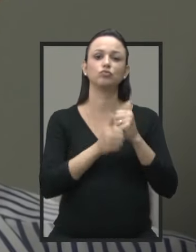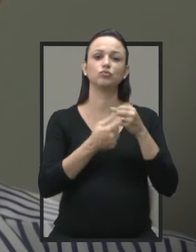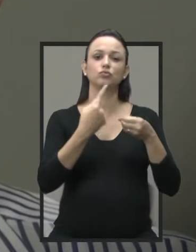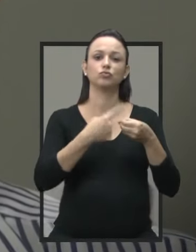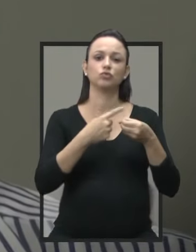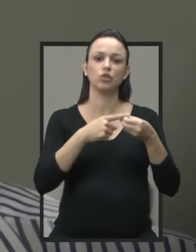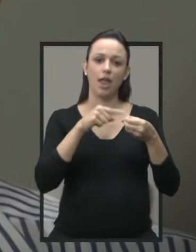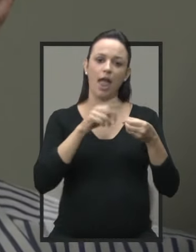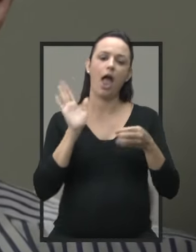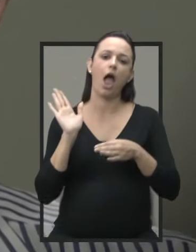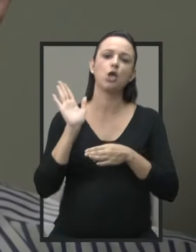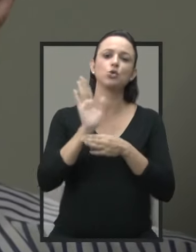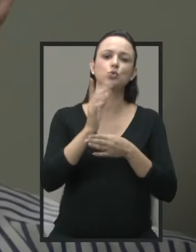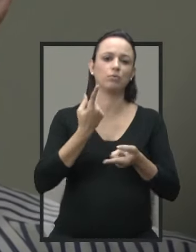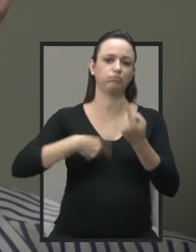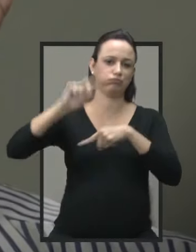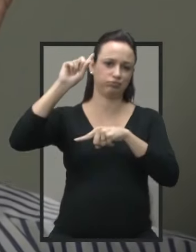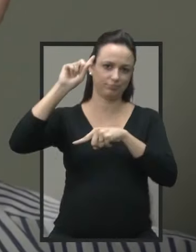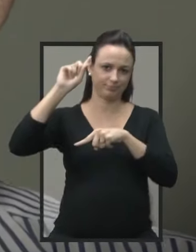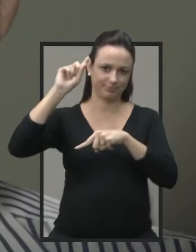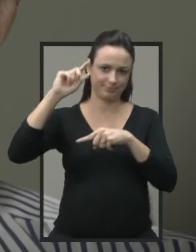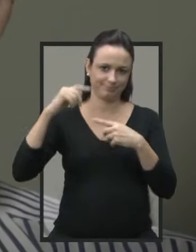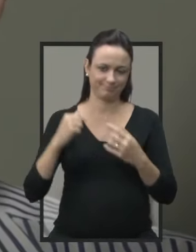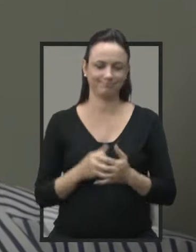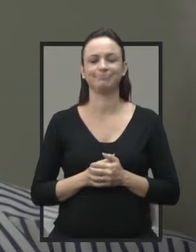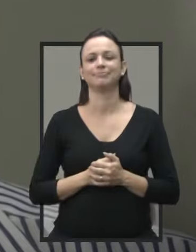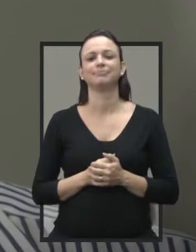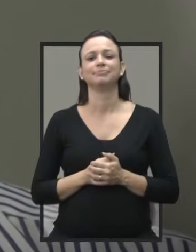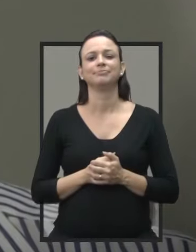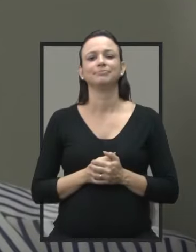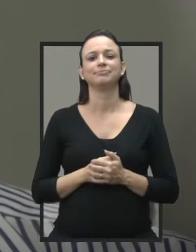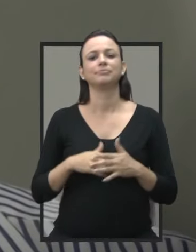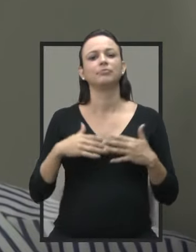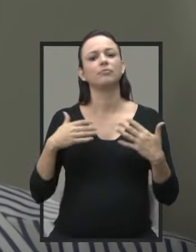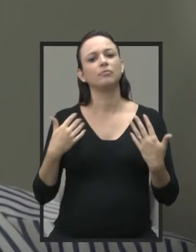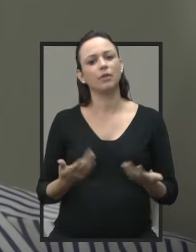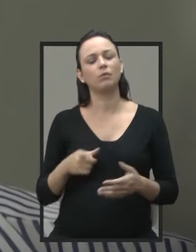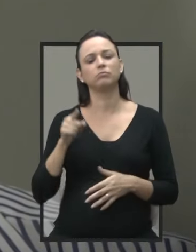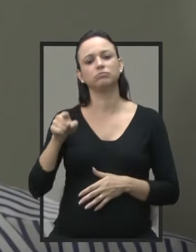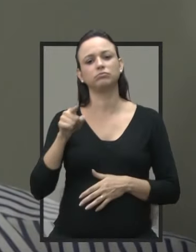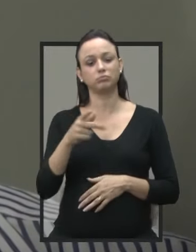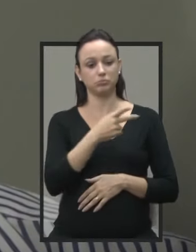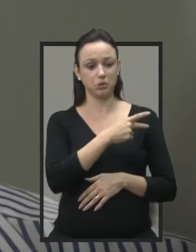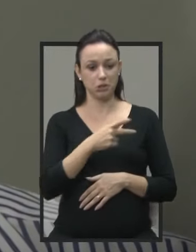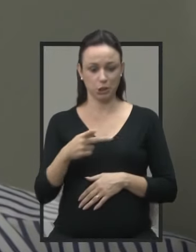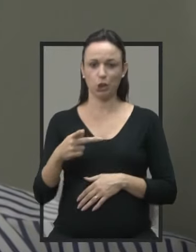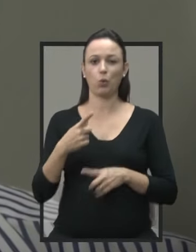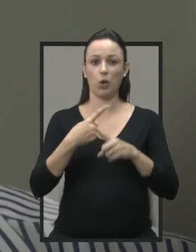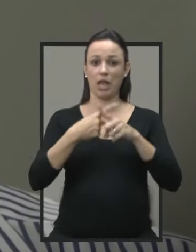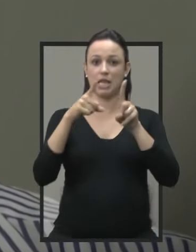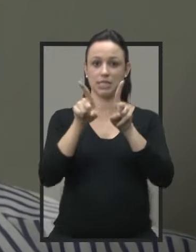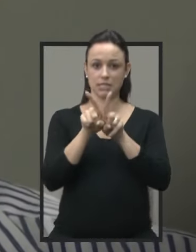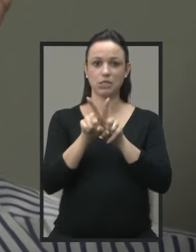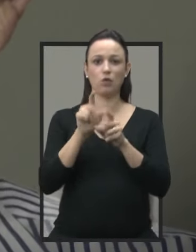no interior como trampolim. Então ele se elegeu presidente do 15 de